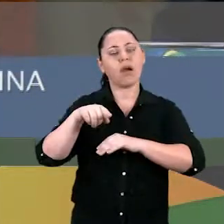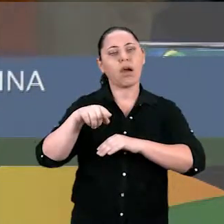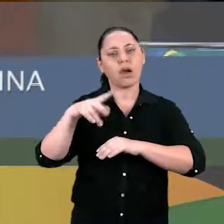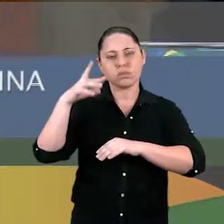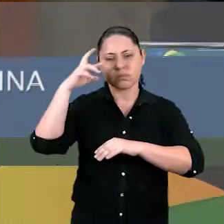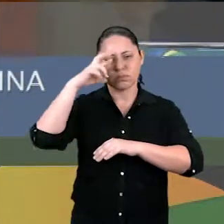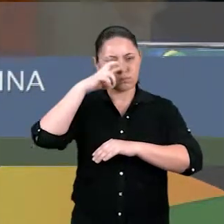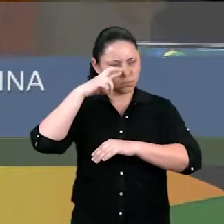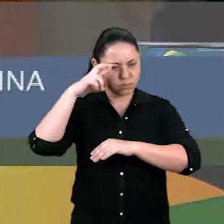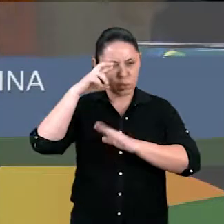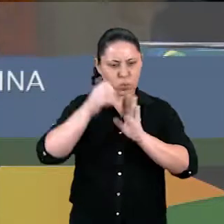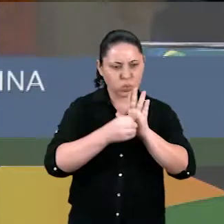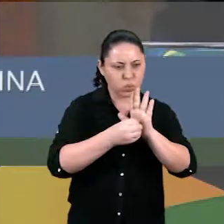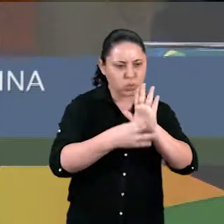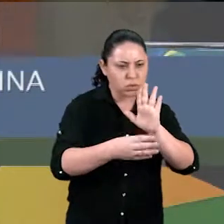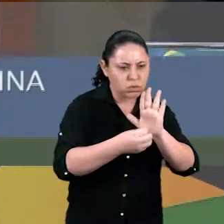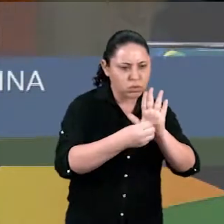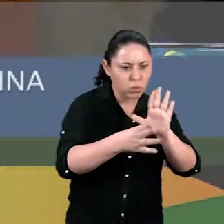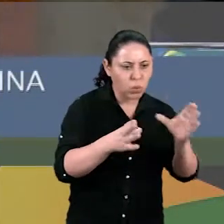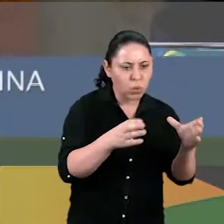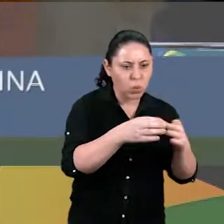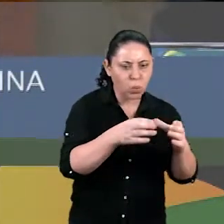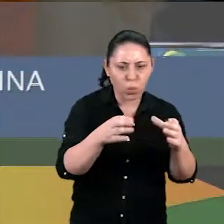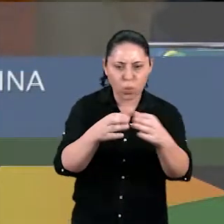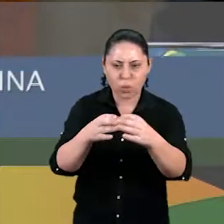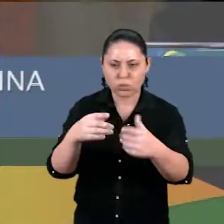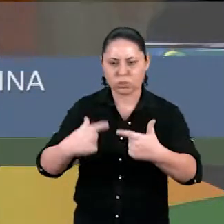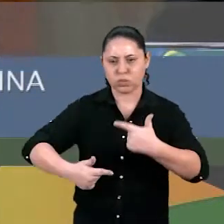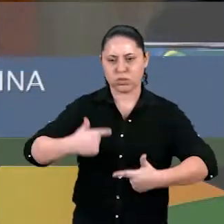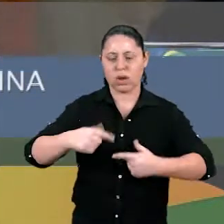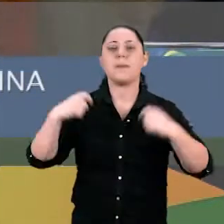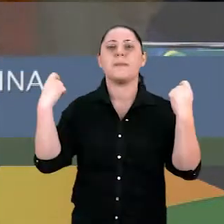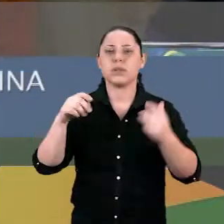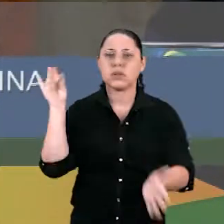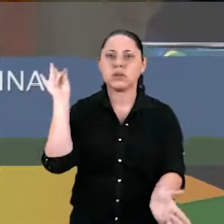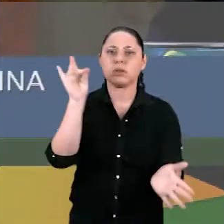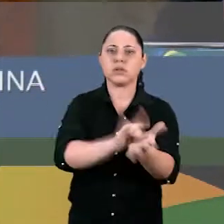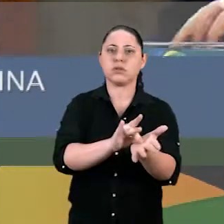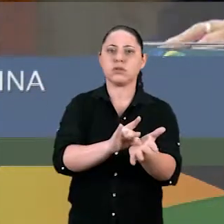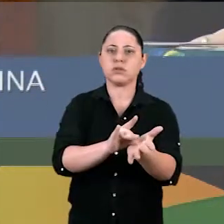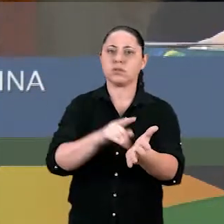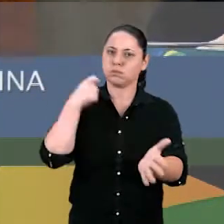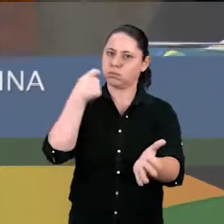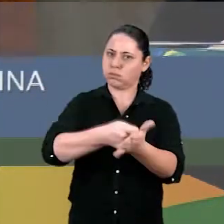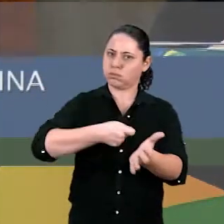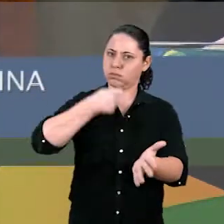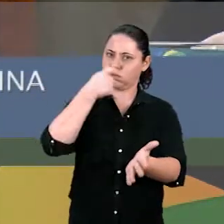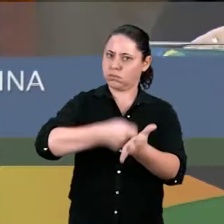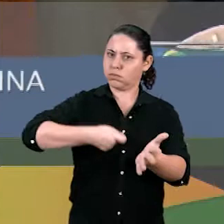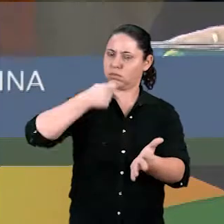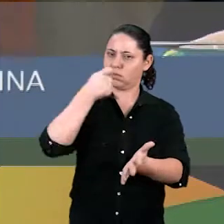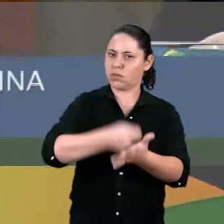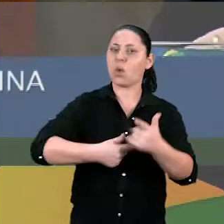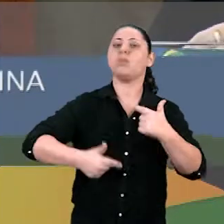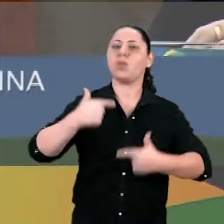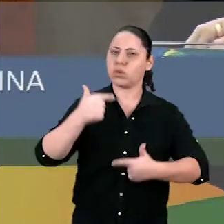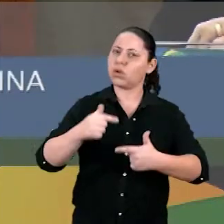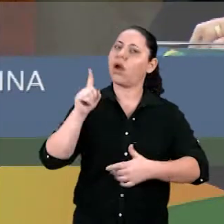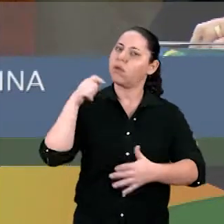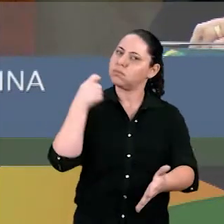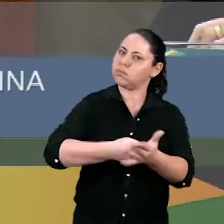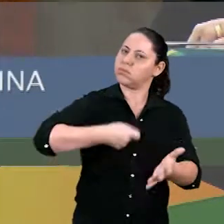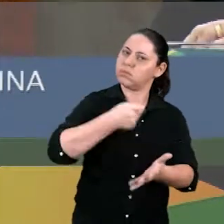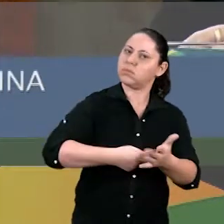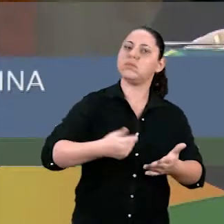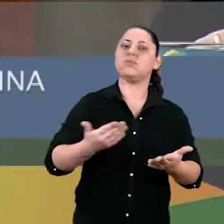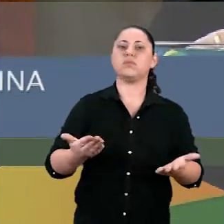a correta supervisão dessas indicações pelos órgãos políticos precisa ser mais efetiva do ponto de vista, sim, político,